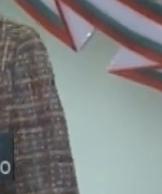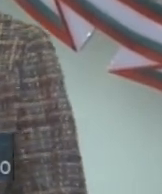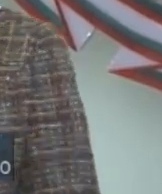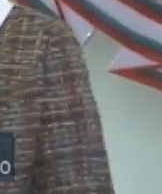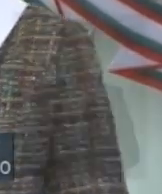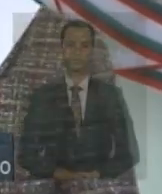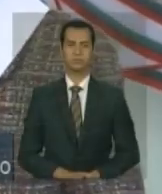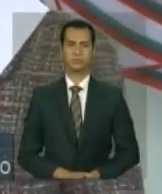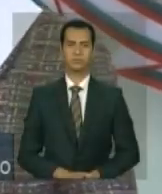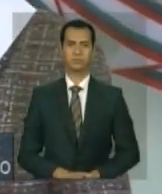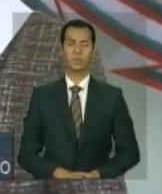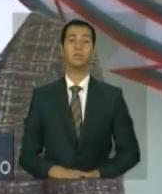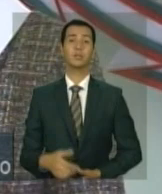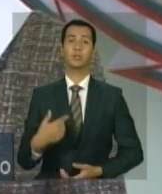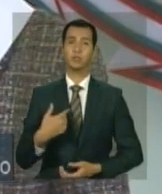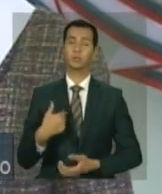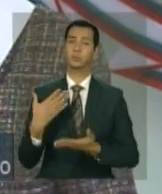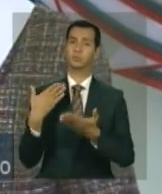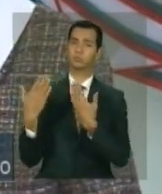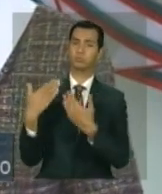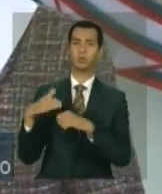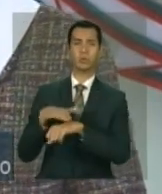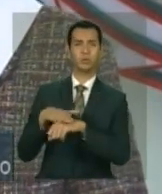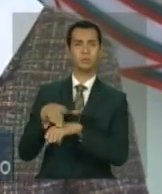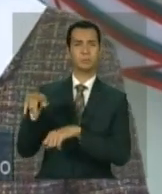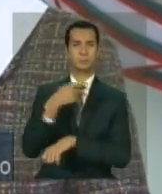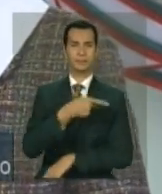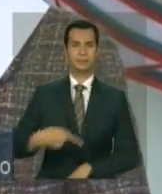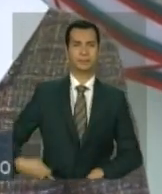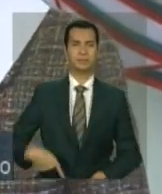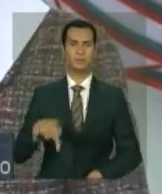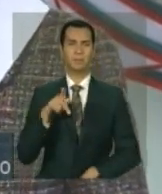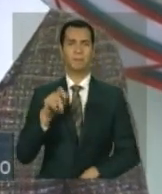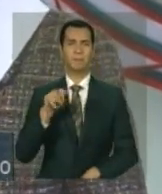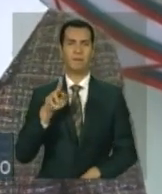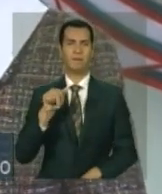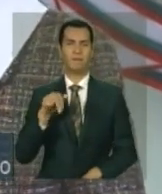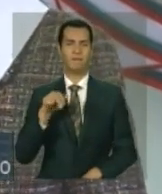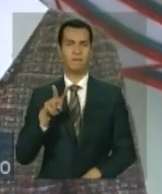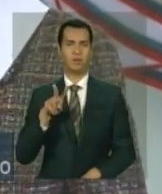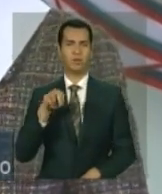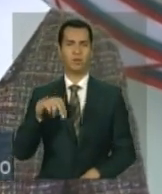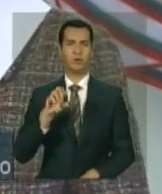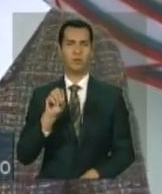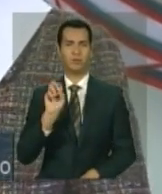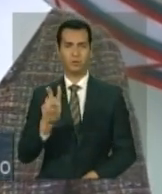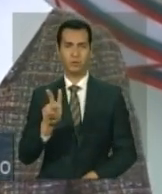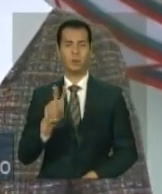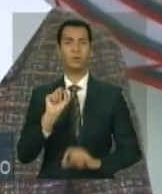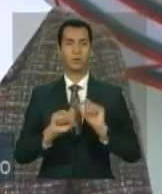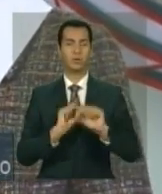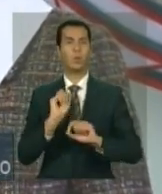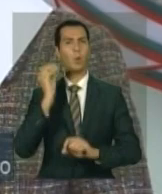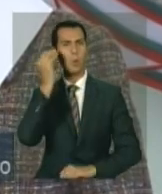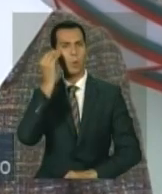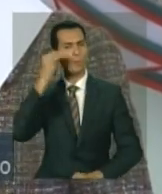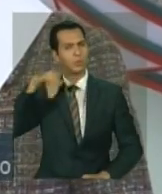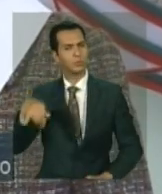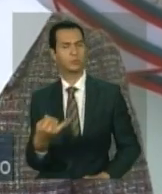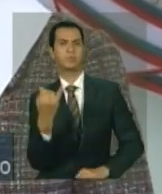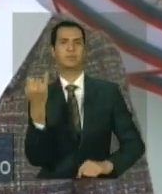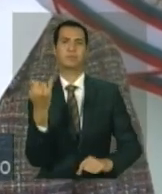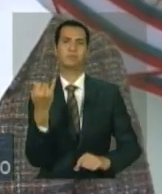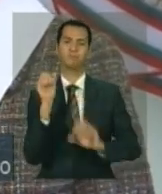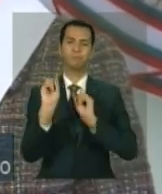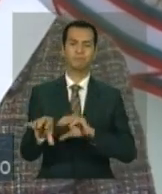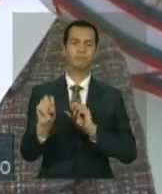sobre as oportunidades nestas iniciativas. Conversa com o presidente